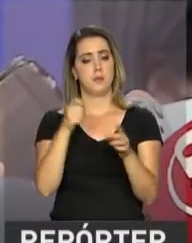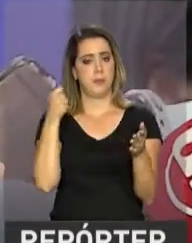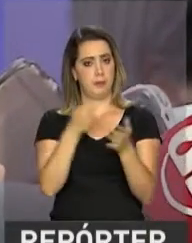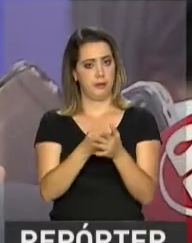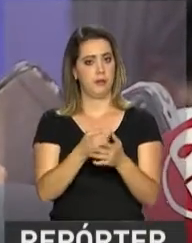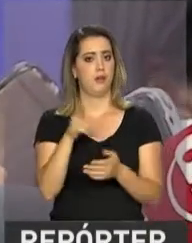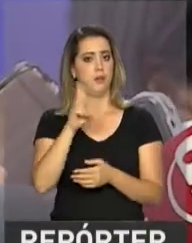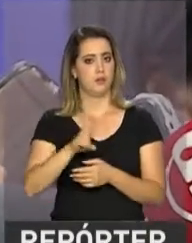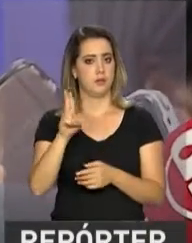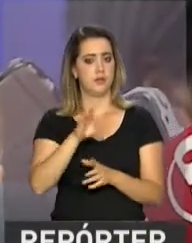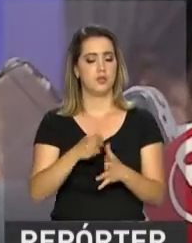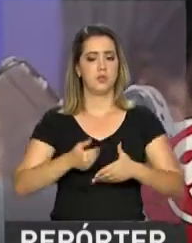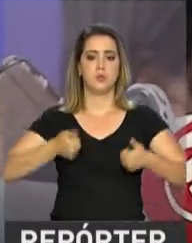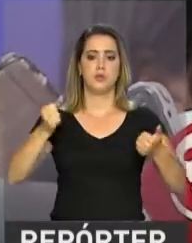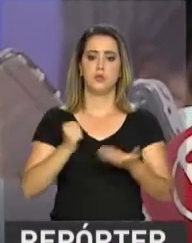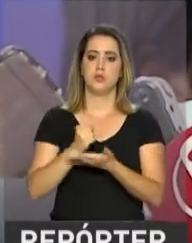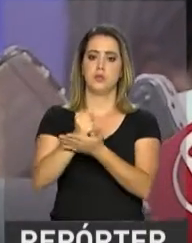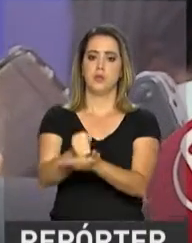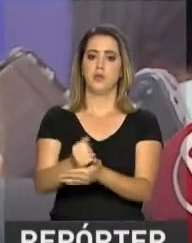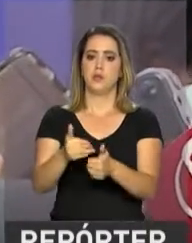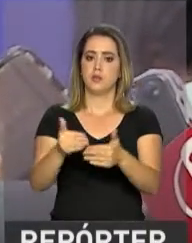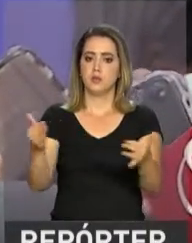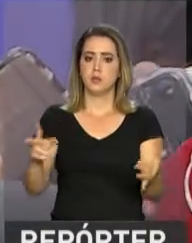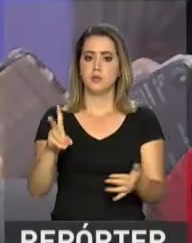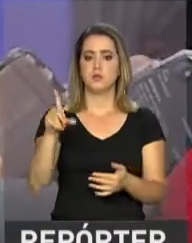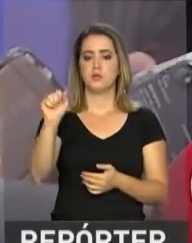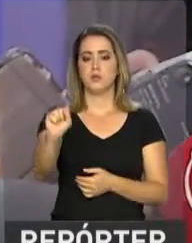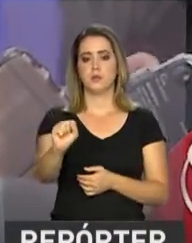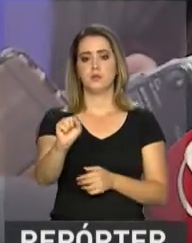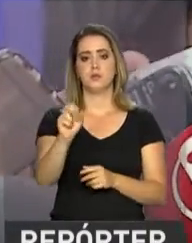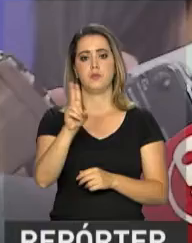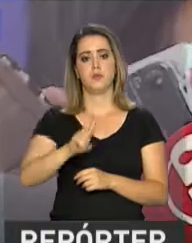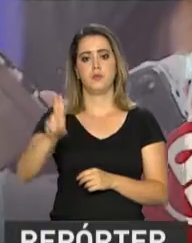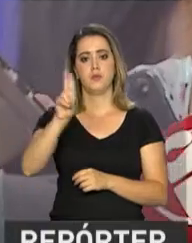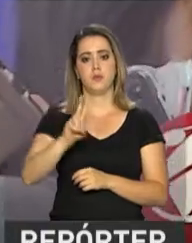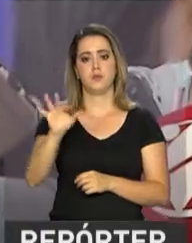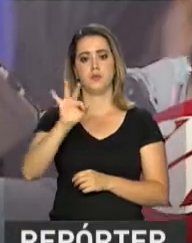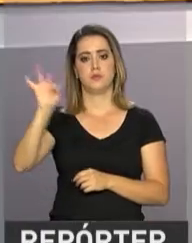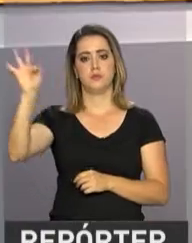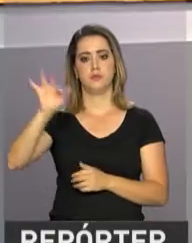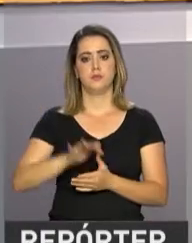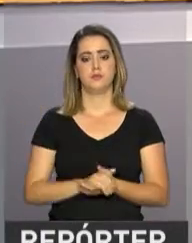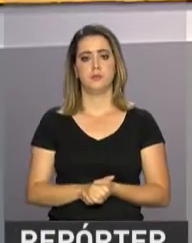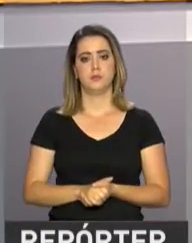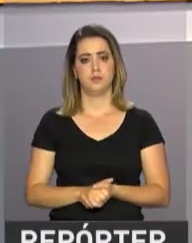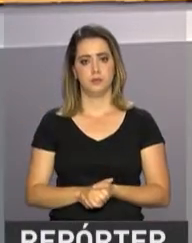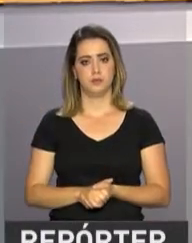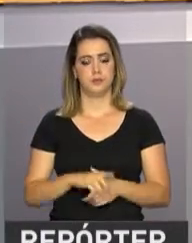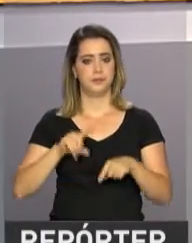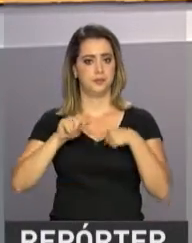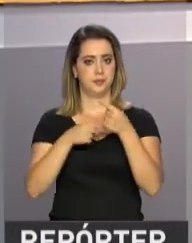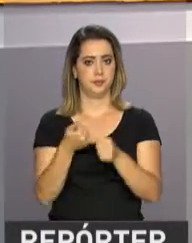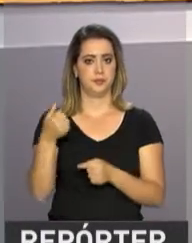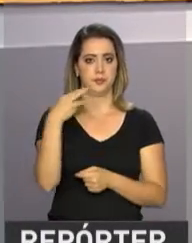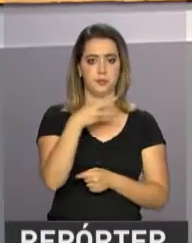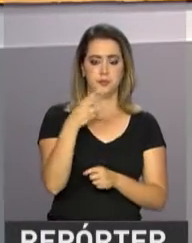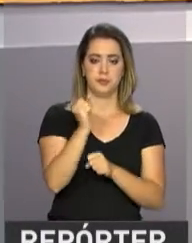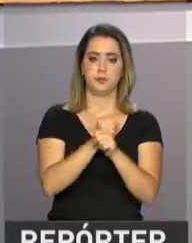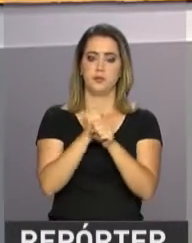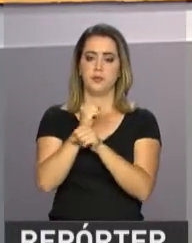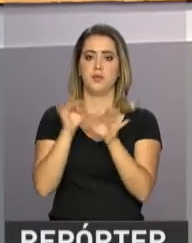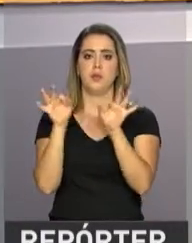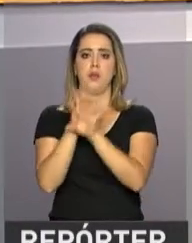e melhorando a oferta ampliando de vagas nas universidades federais depois de 13 anos